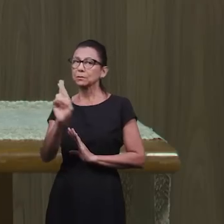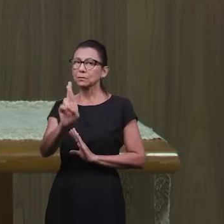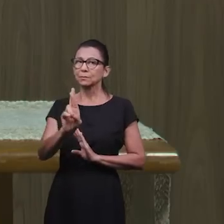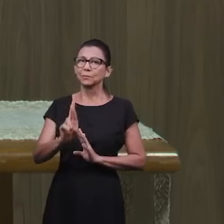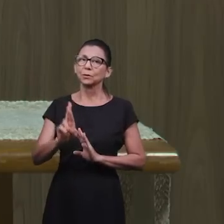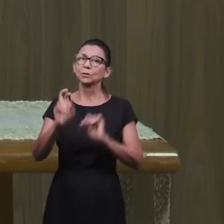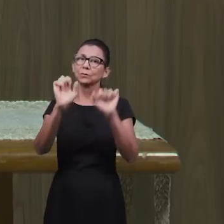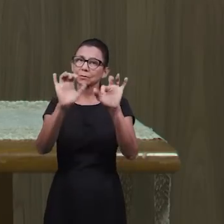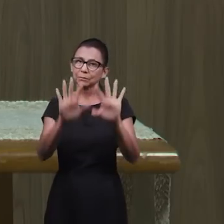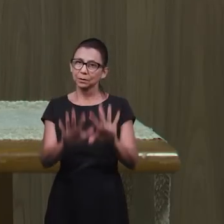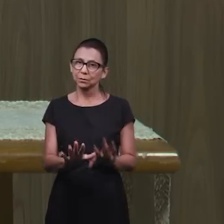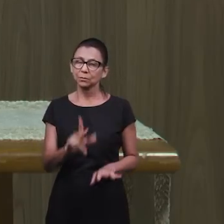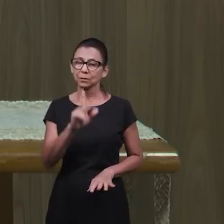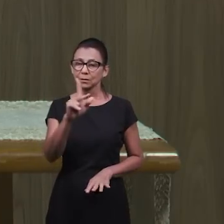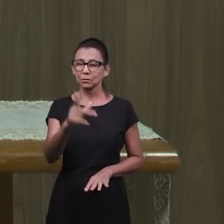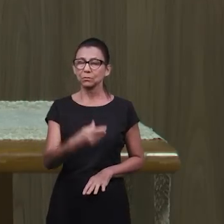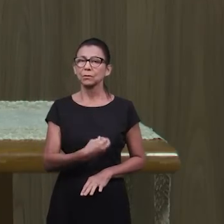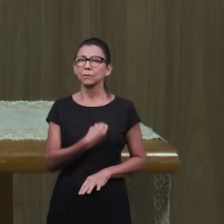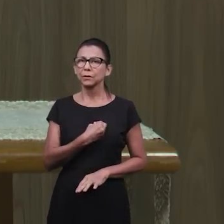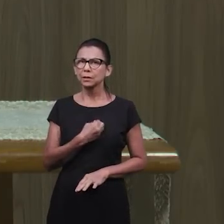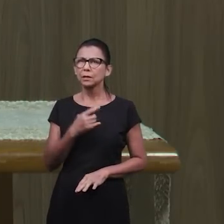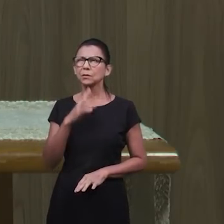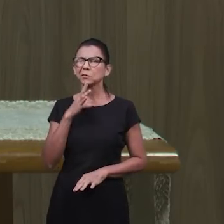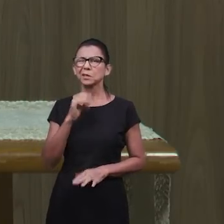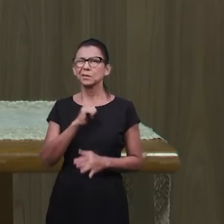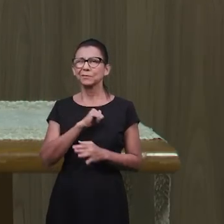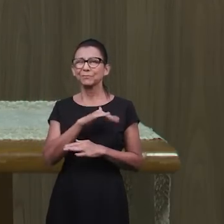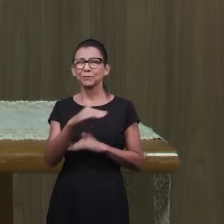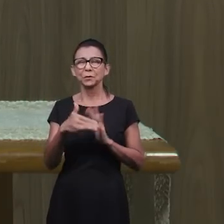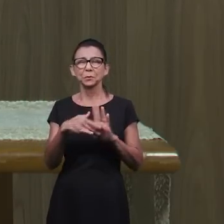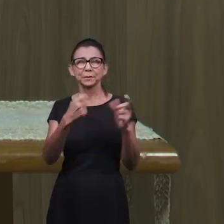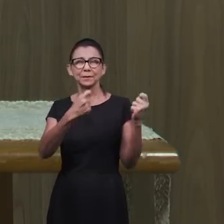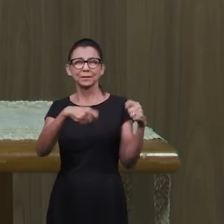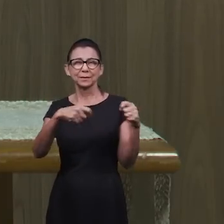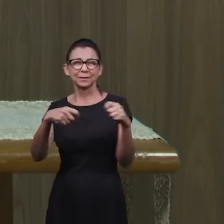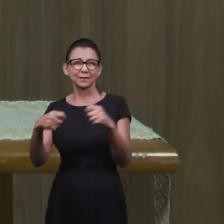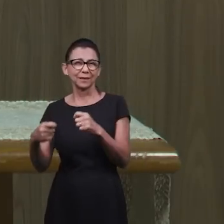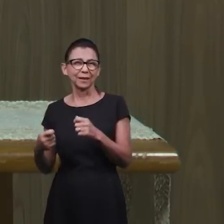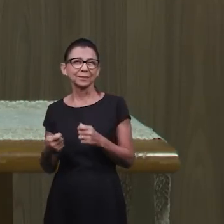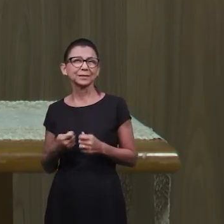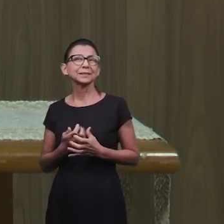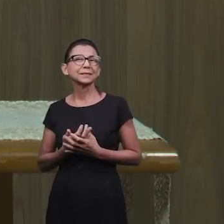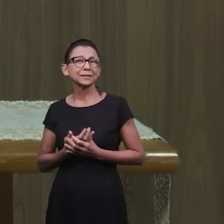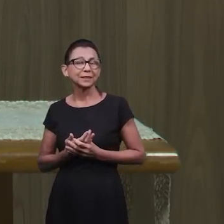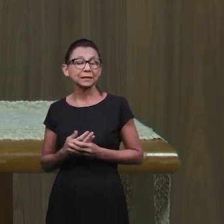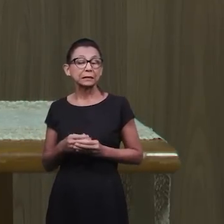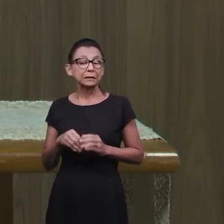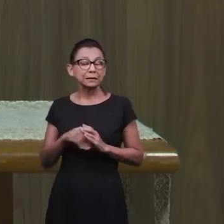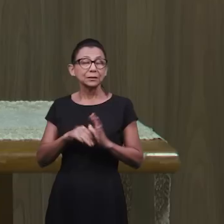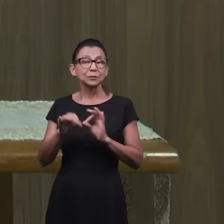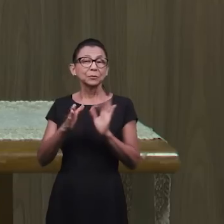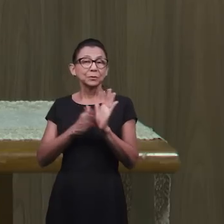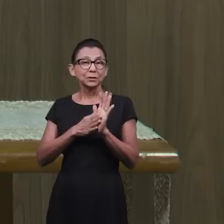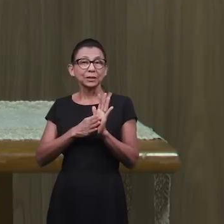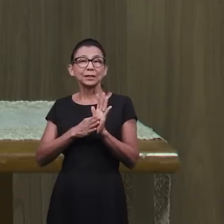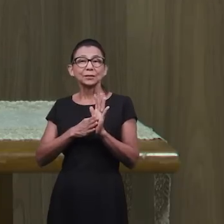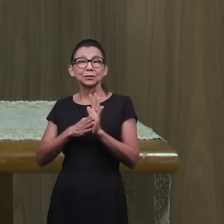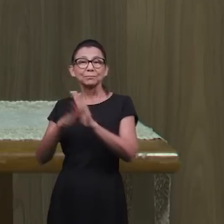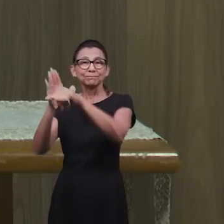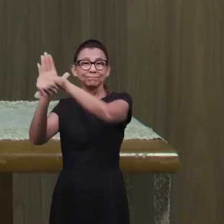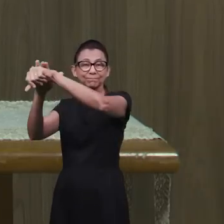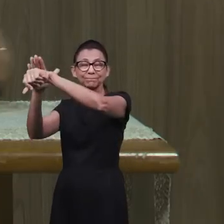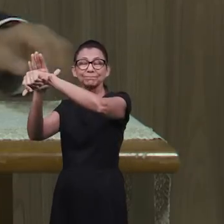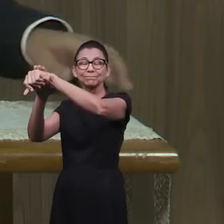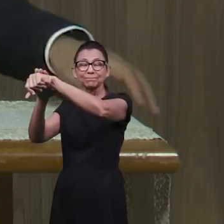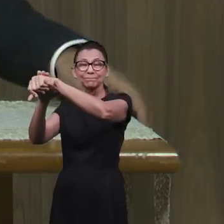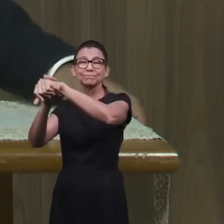Sim. Ele vai atender as tuas necessidades? Com certeza vai, dentro daquilo que é o projeto dEle para a tua vida.